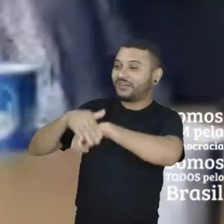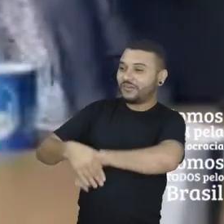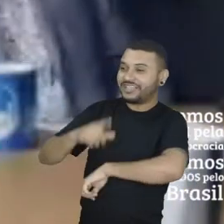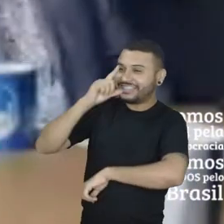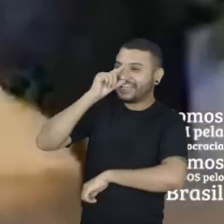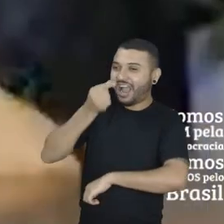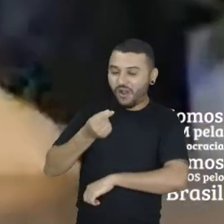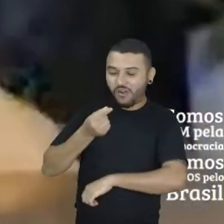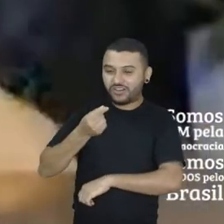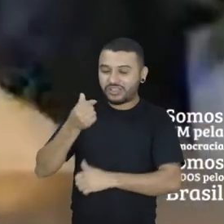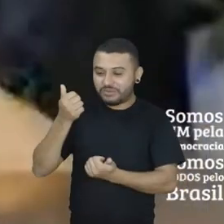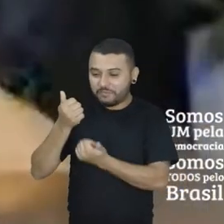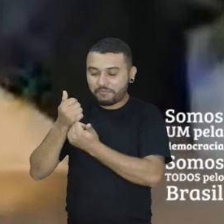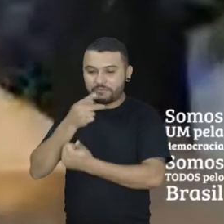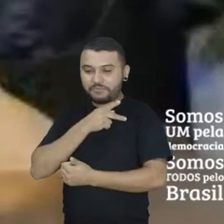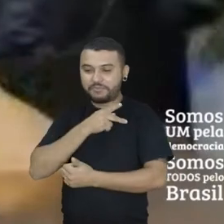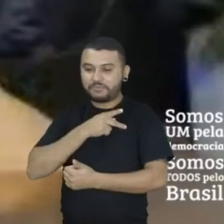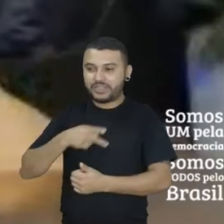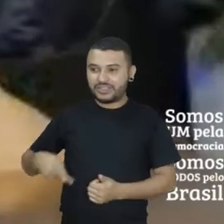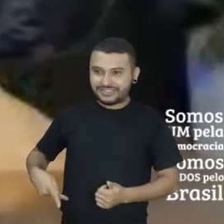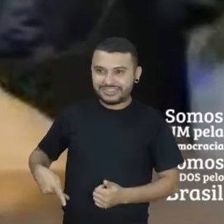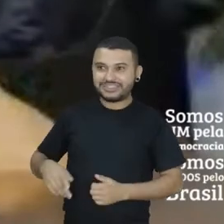Geraldo Alckmin. Boa noite, Mica Lins.